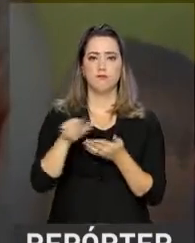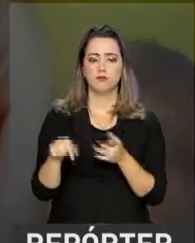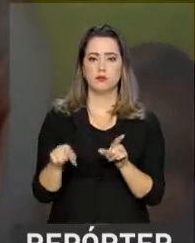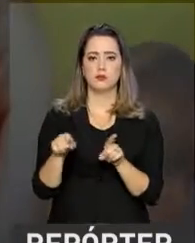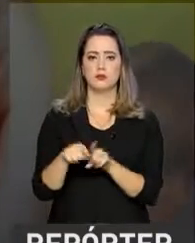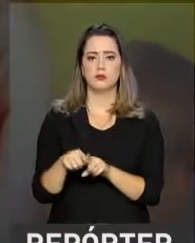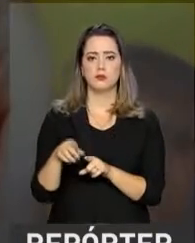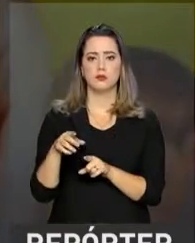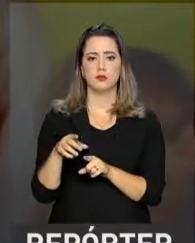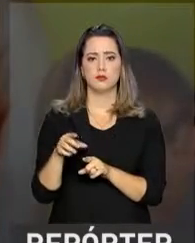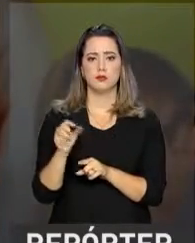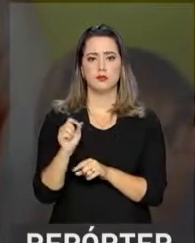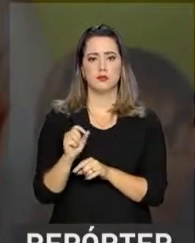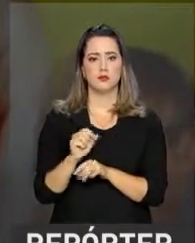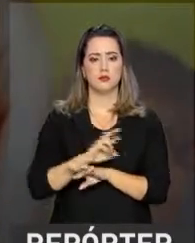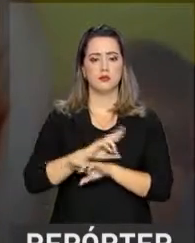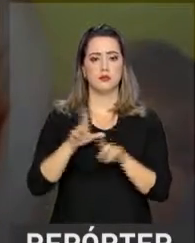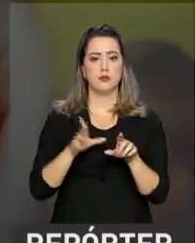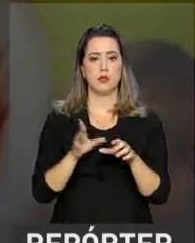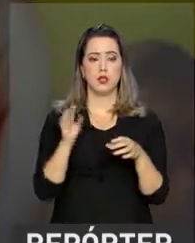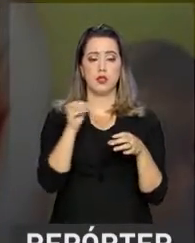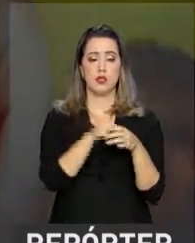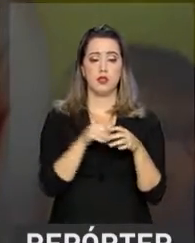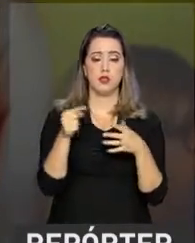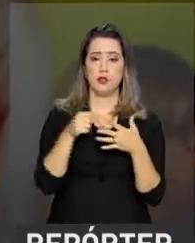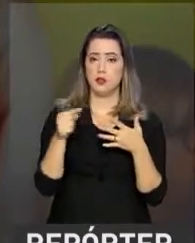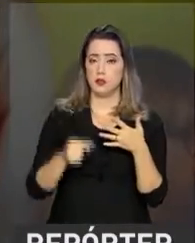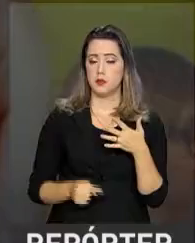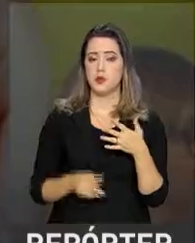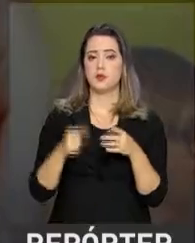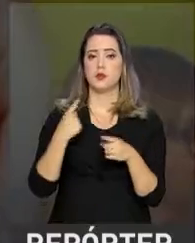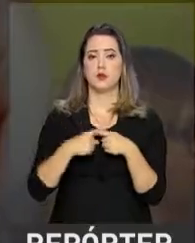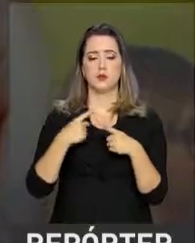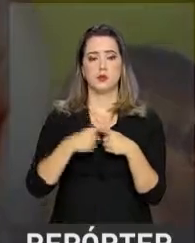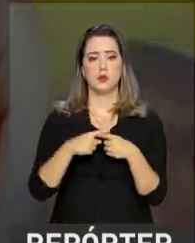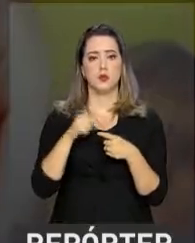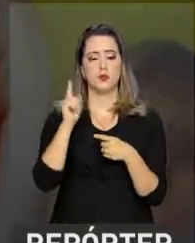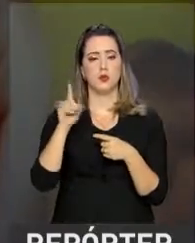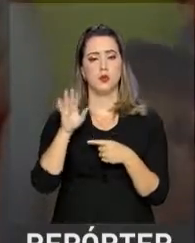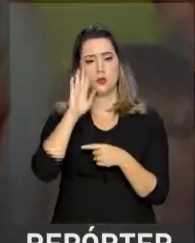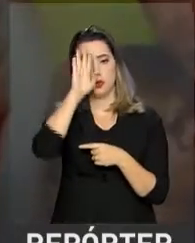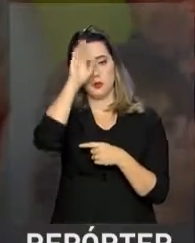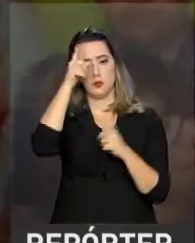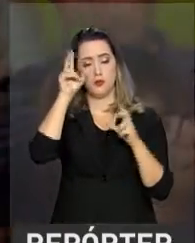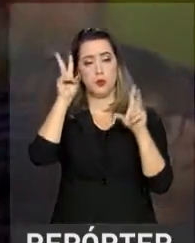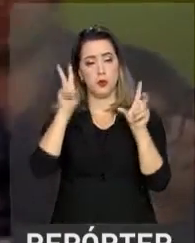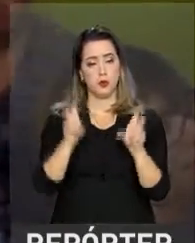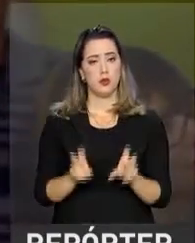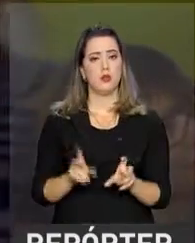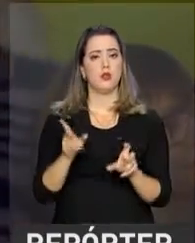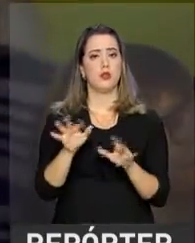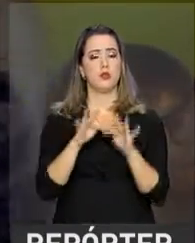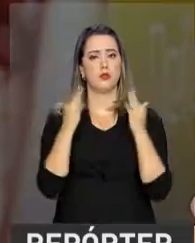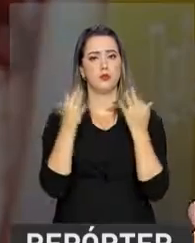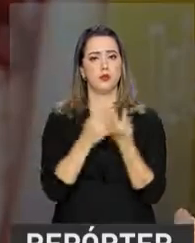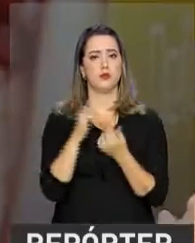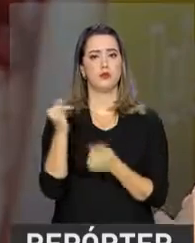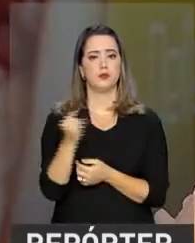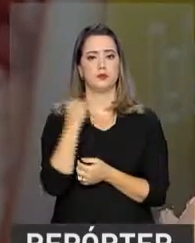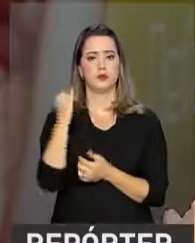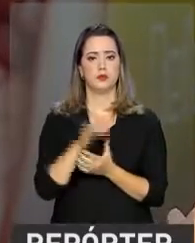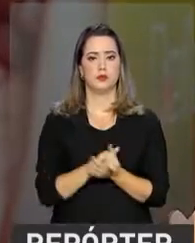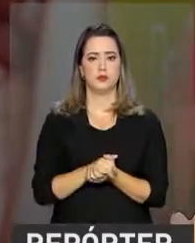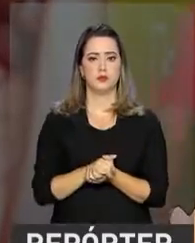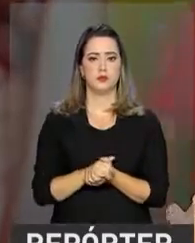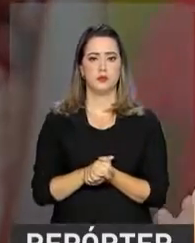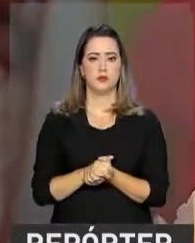compartilhar, enfim, entre as pessoas, porque essa questão do compartilhamento, que é o tema principal do fórum, ela é fundamental. Compartilhar